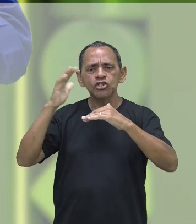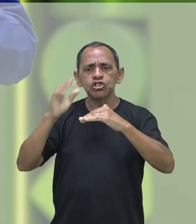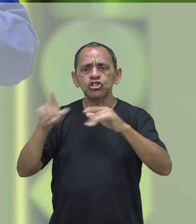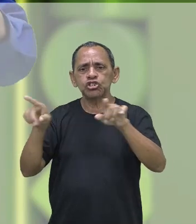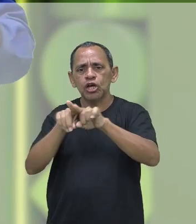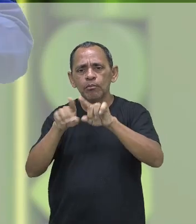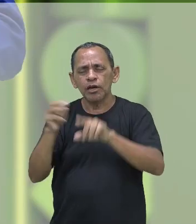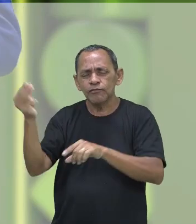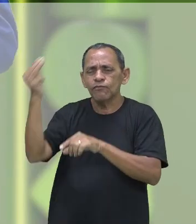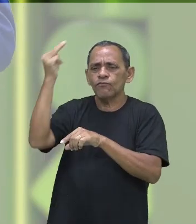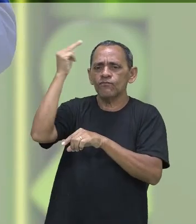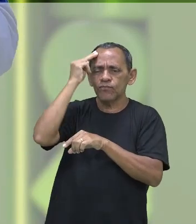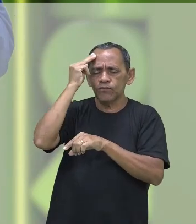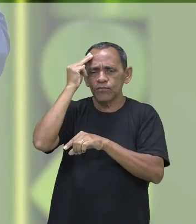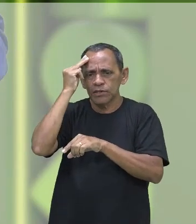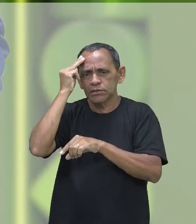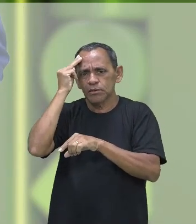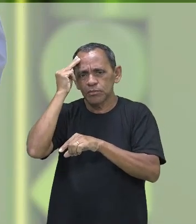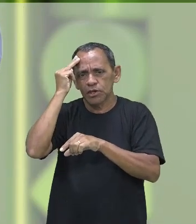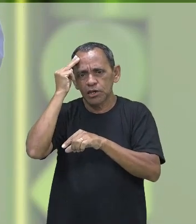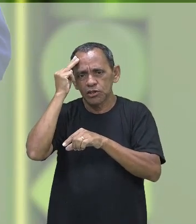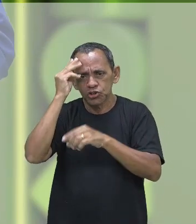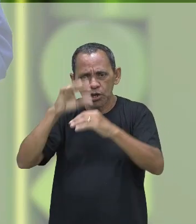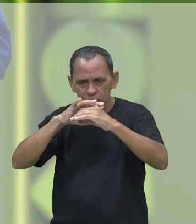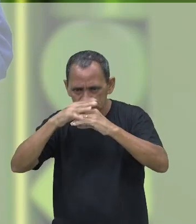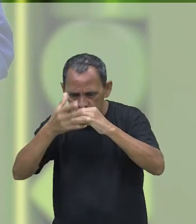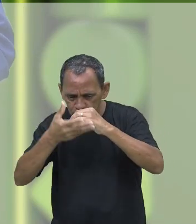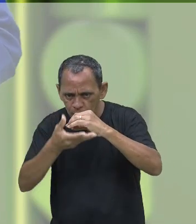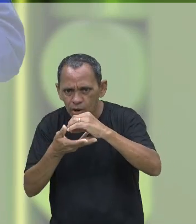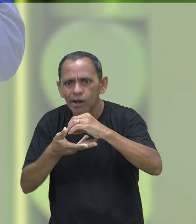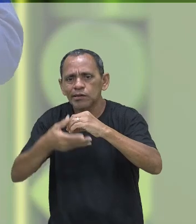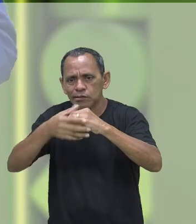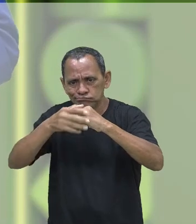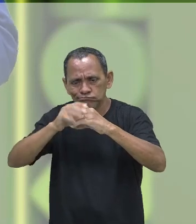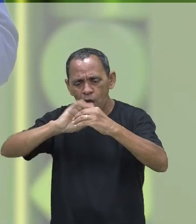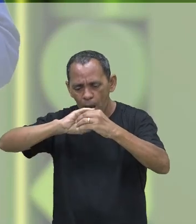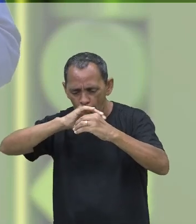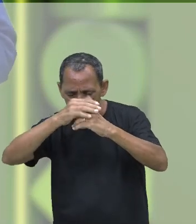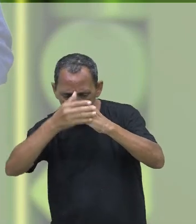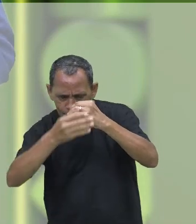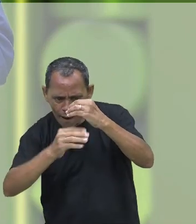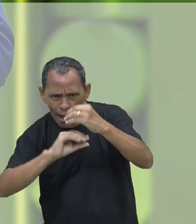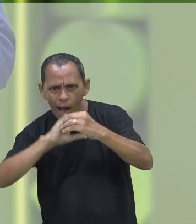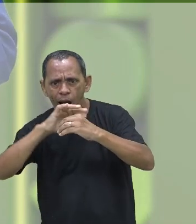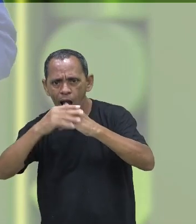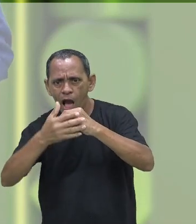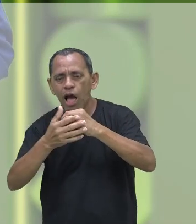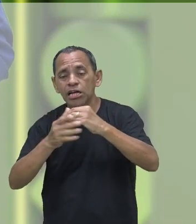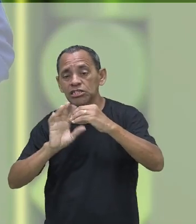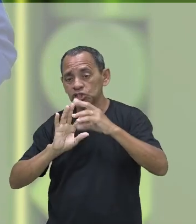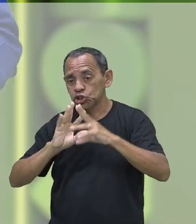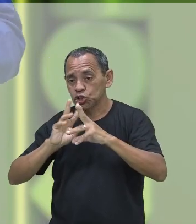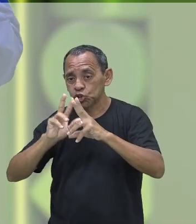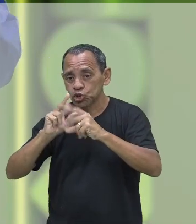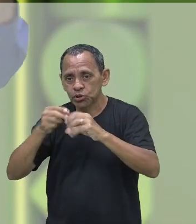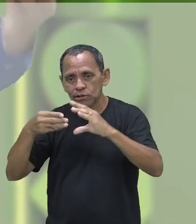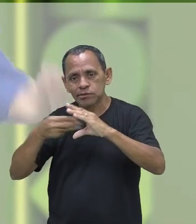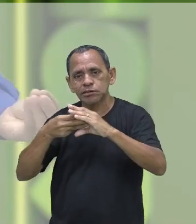essa membrana plasmática envolve toda a célula, todos os tipos de